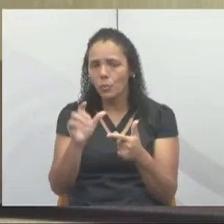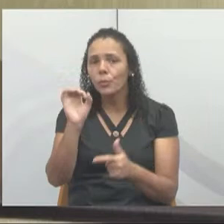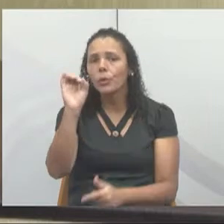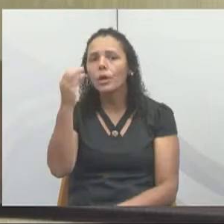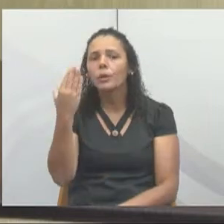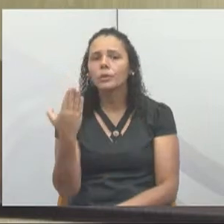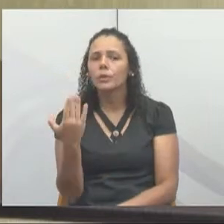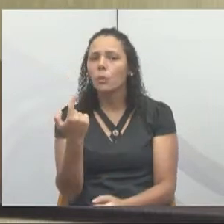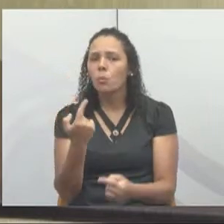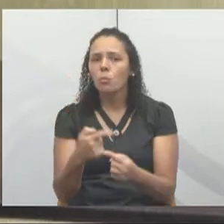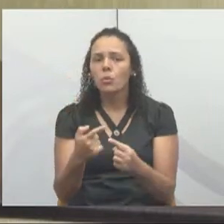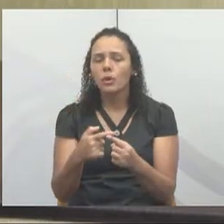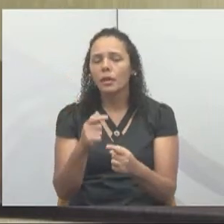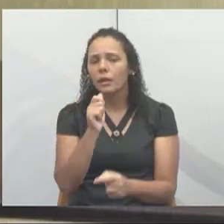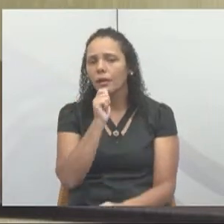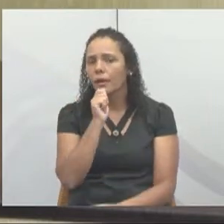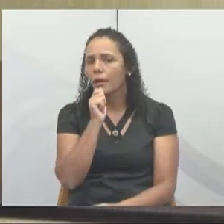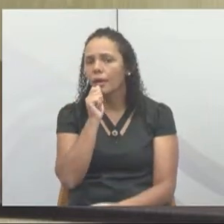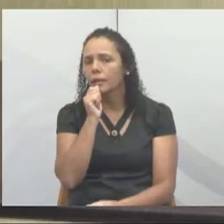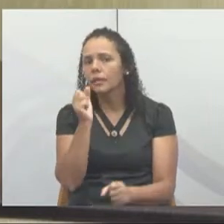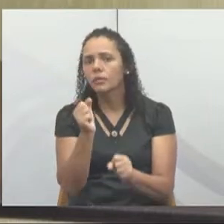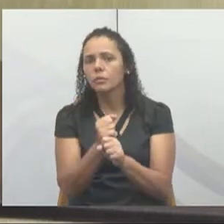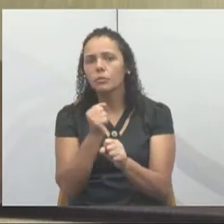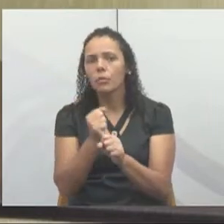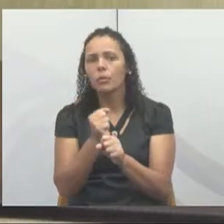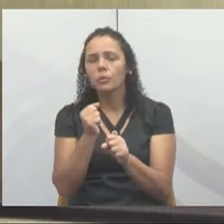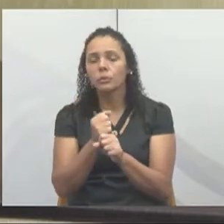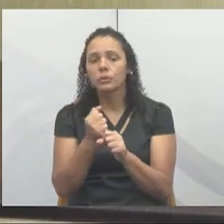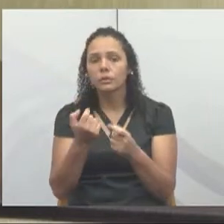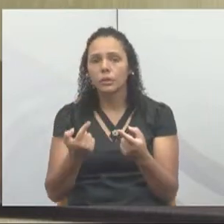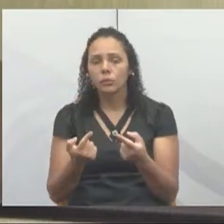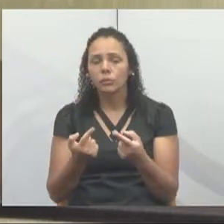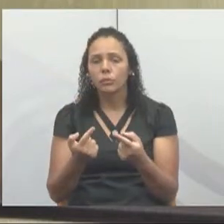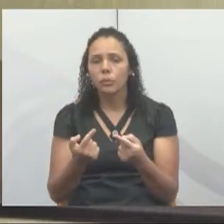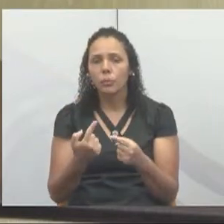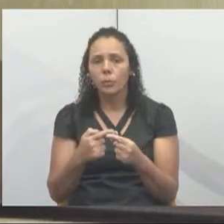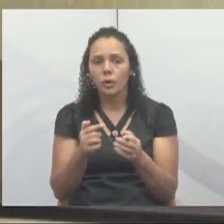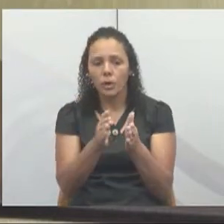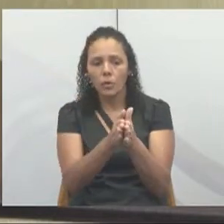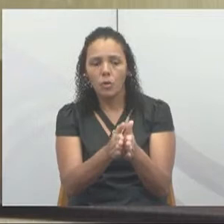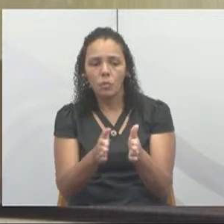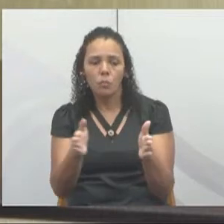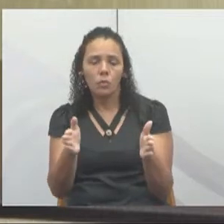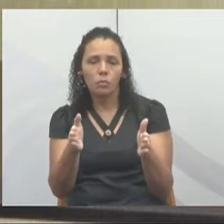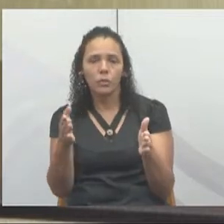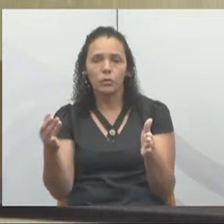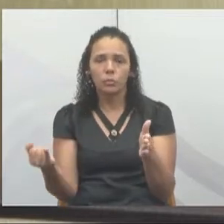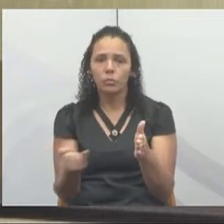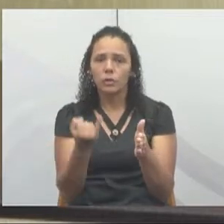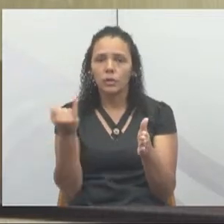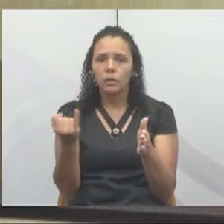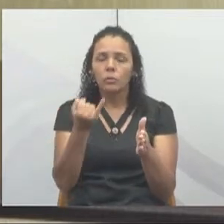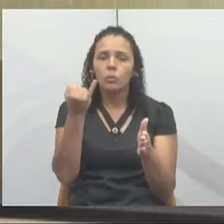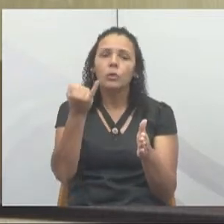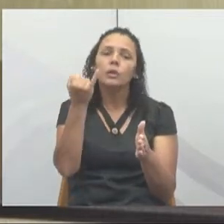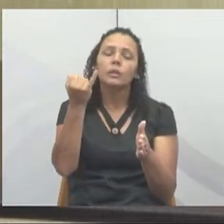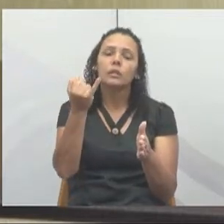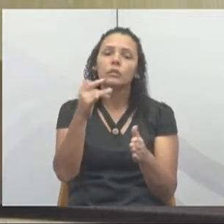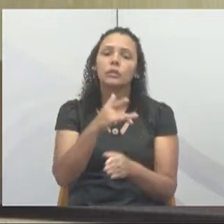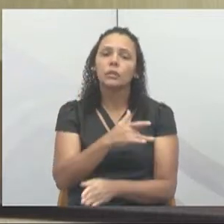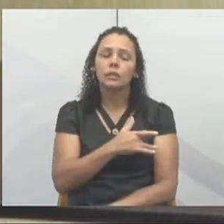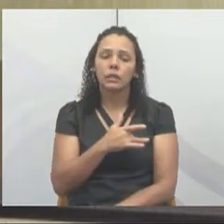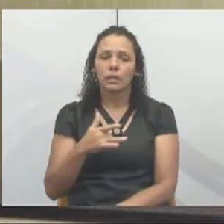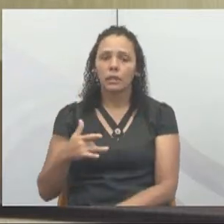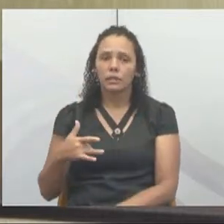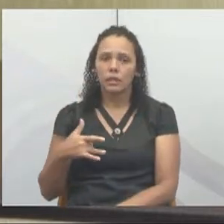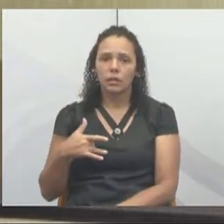UBS não saísse do papel, sendo que nós estamos vivendo um momento tão importante que a saúde